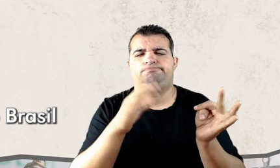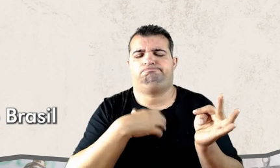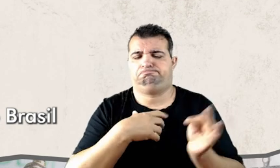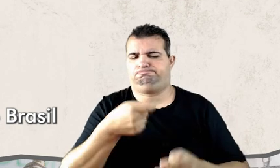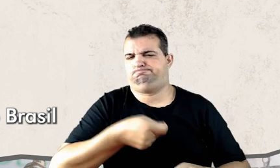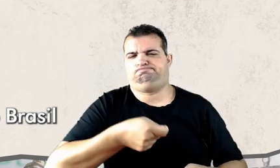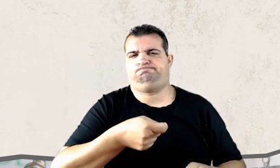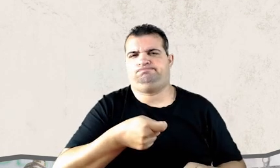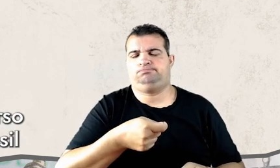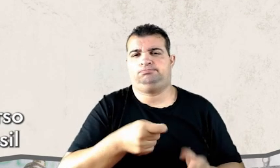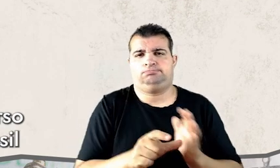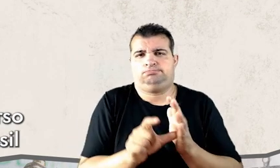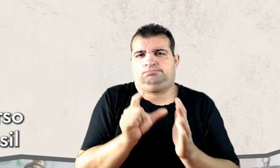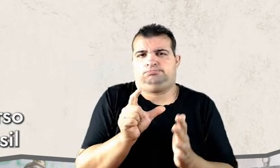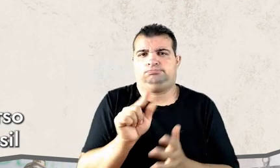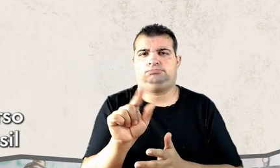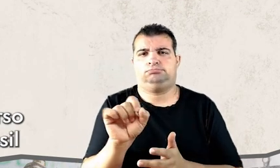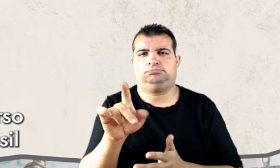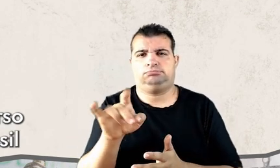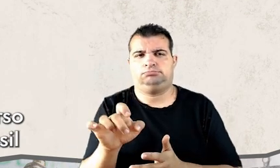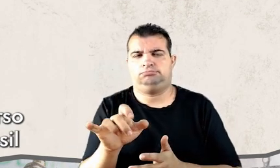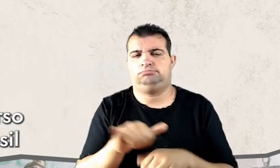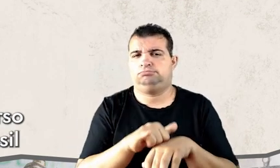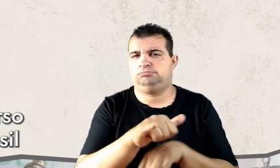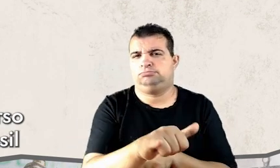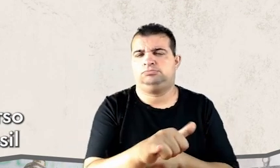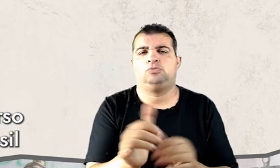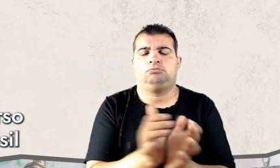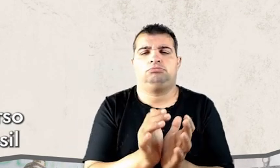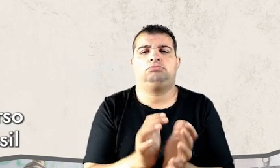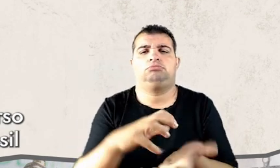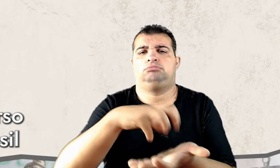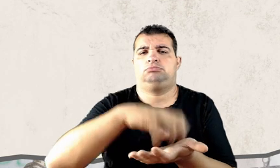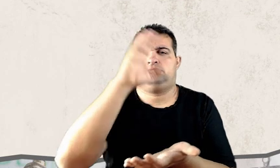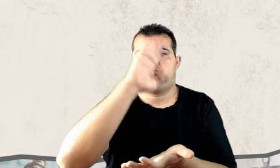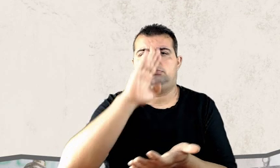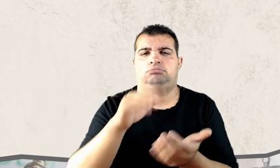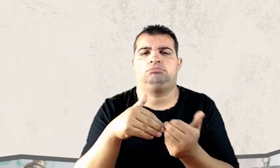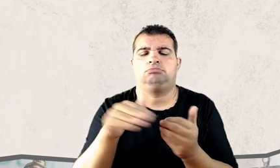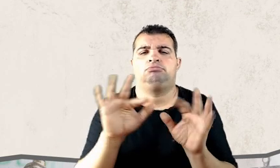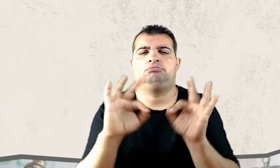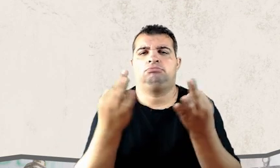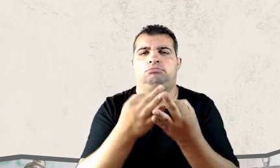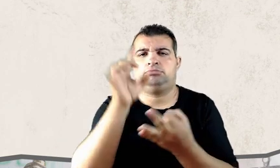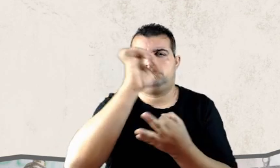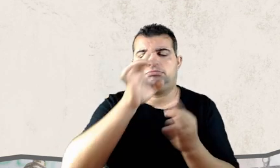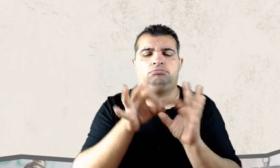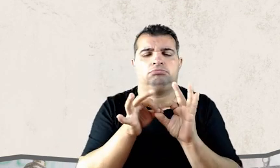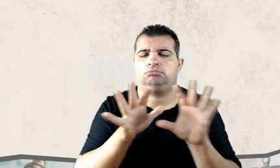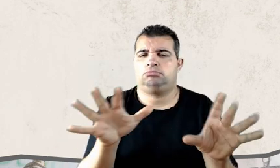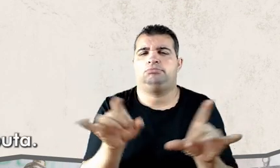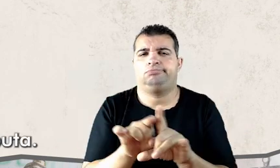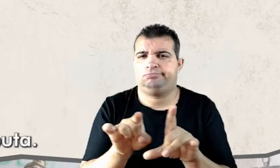de forma autoritária. Na véspera do golpe, o discurso no comício da Central do Brasil e a marcha da família com Deus